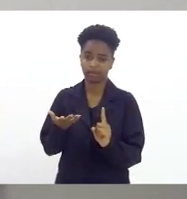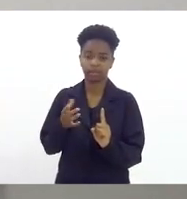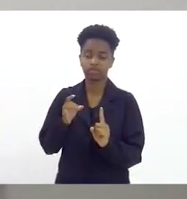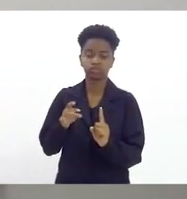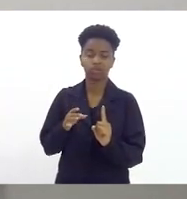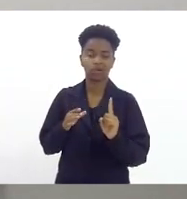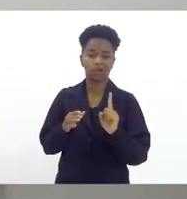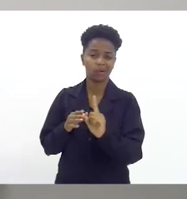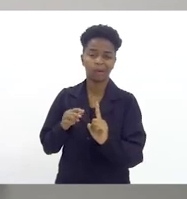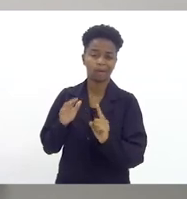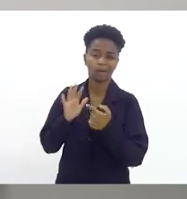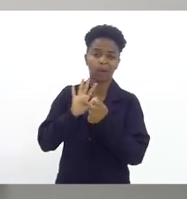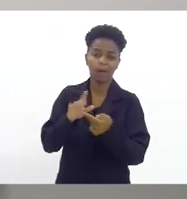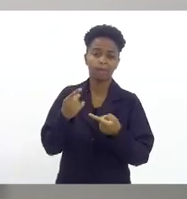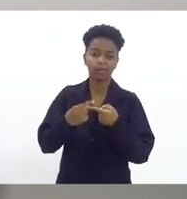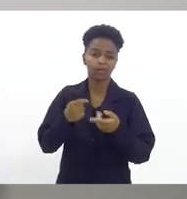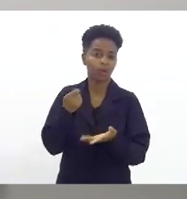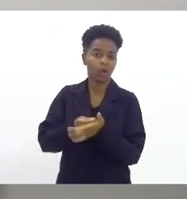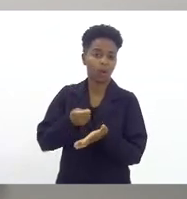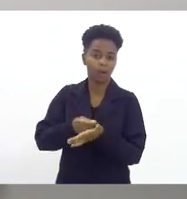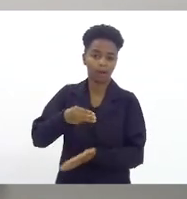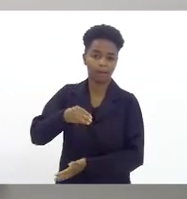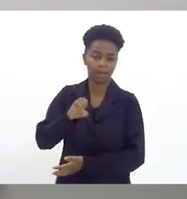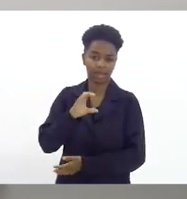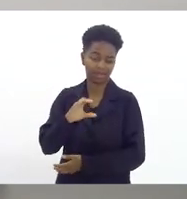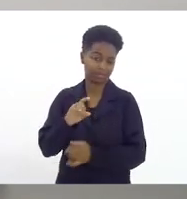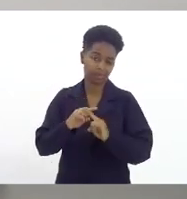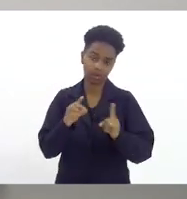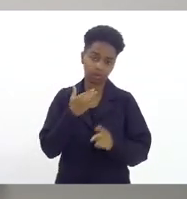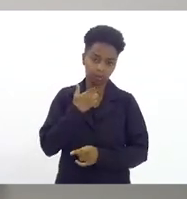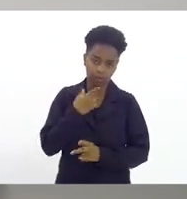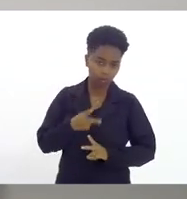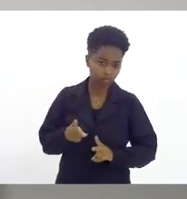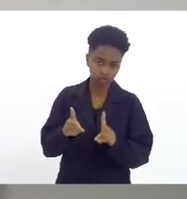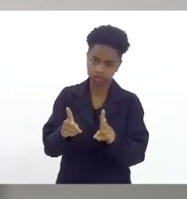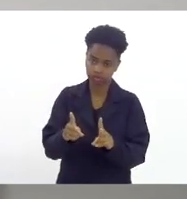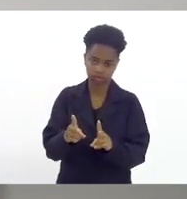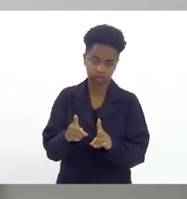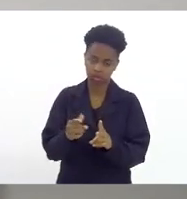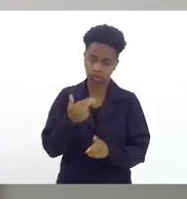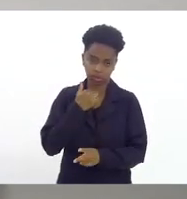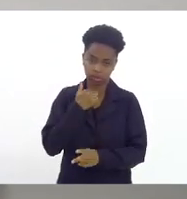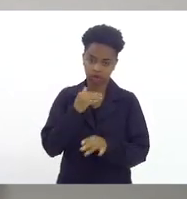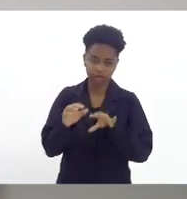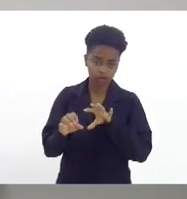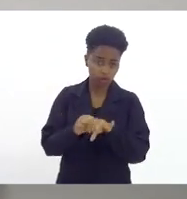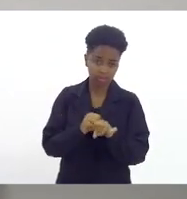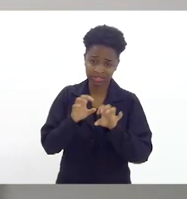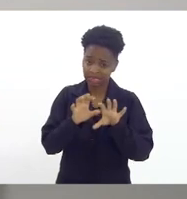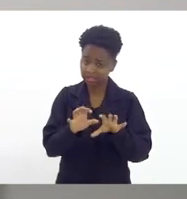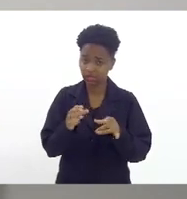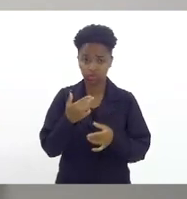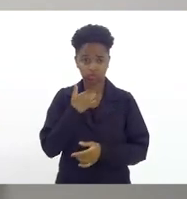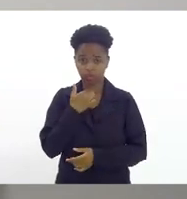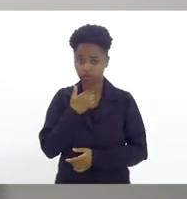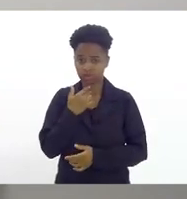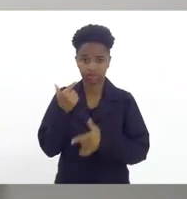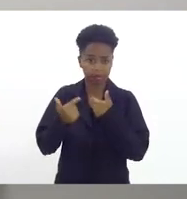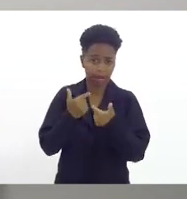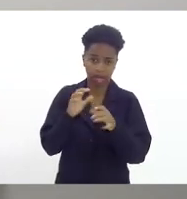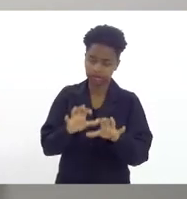constar porque o MEC exige e não dá para ser assim não dá para ter essa formação e não dá para ter essa forma de trabalho